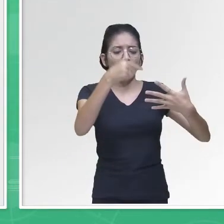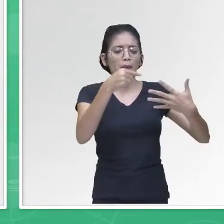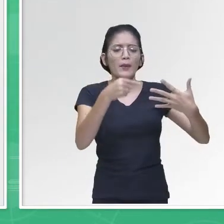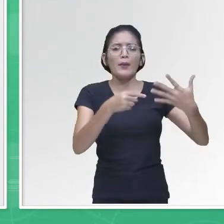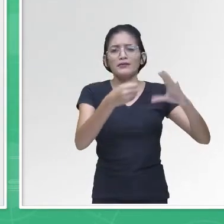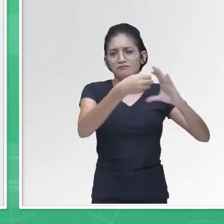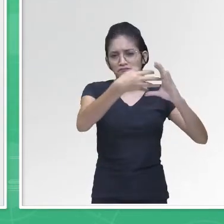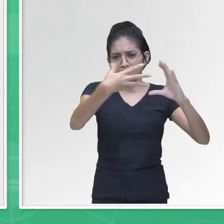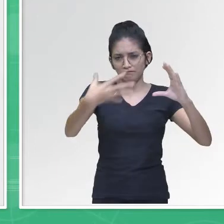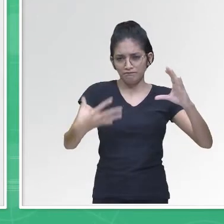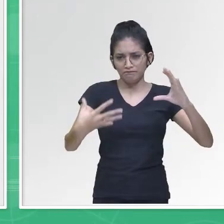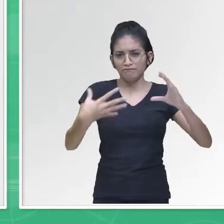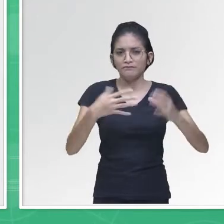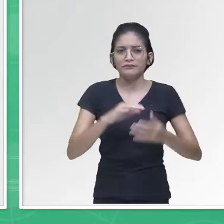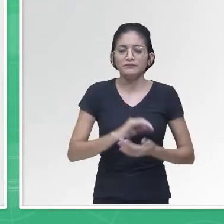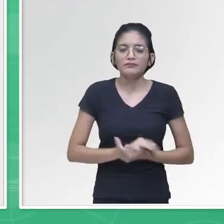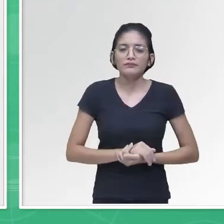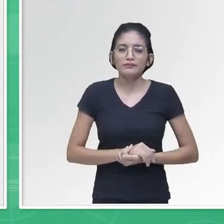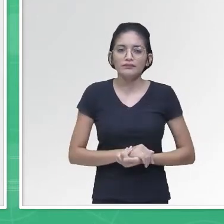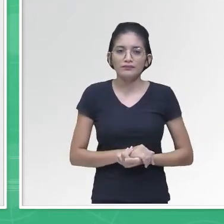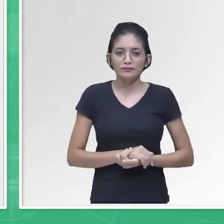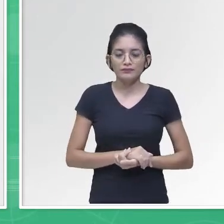soluções.